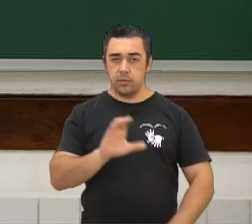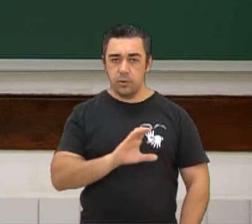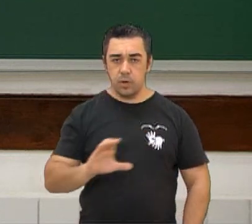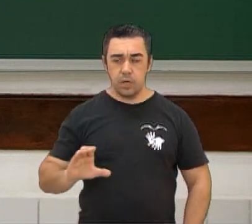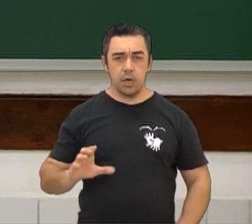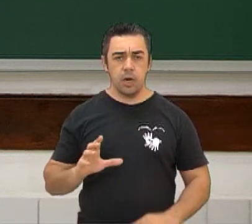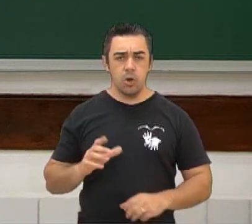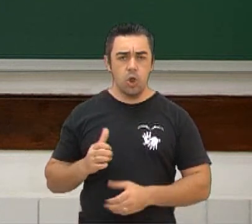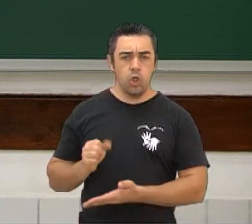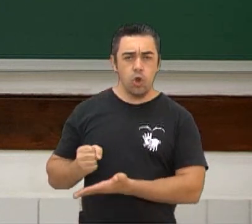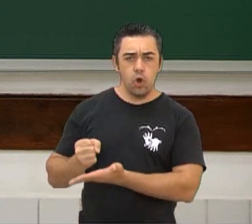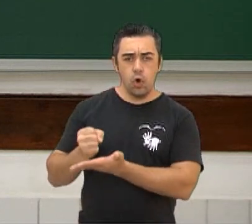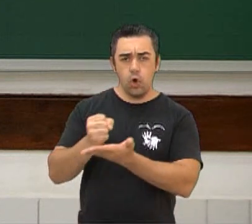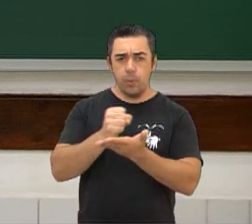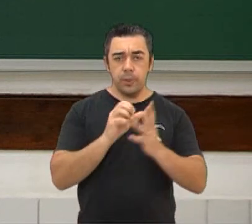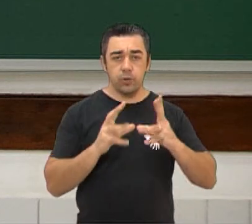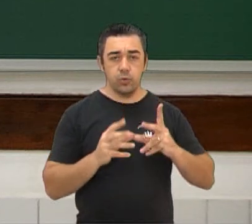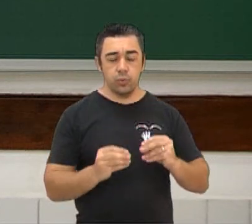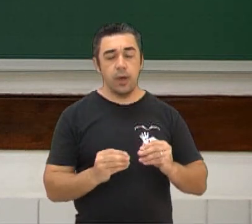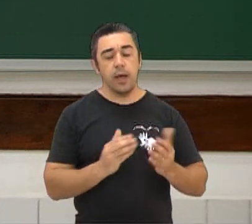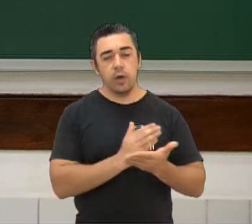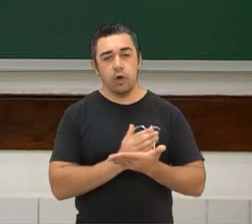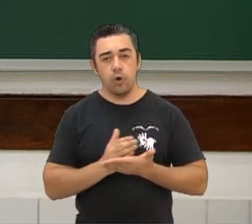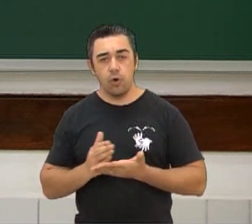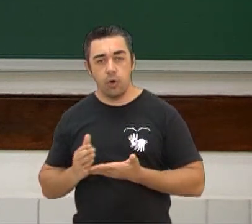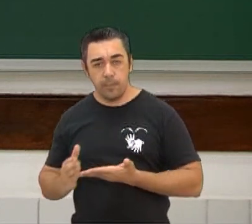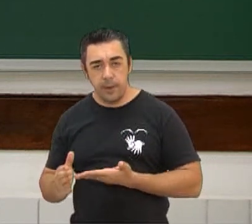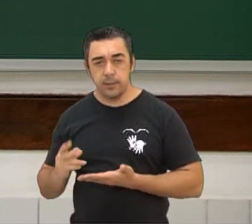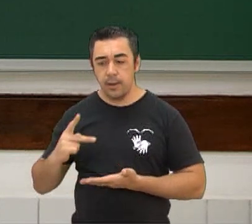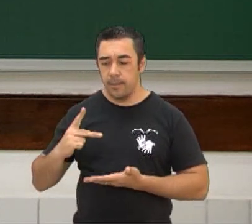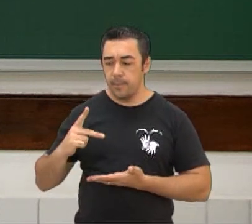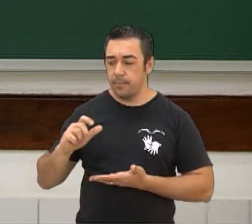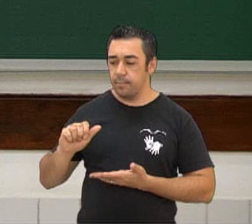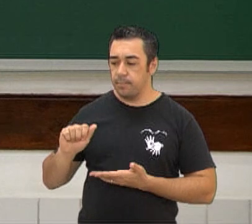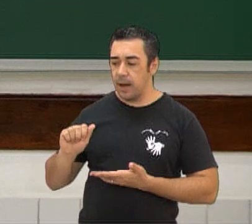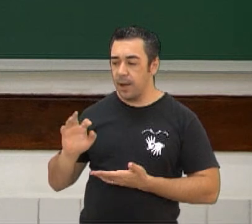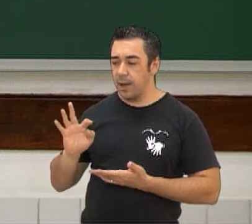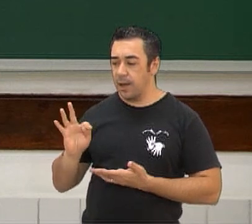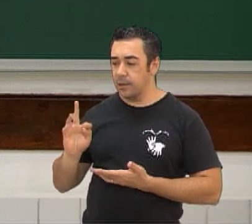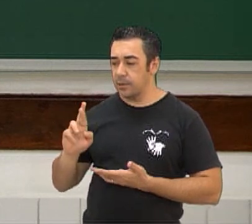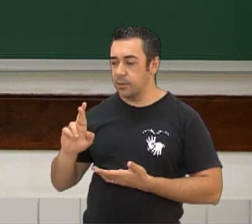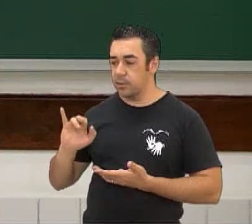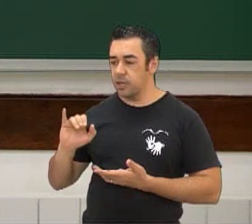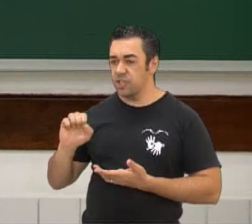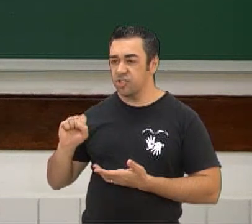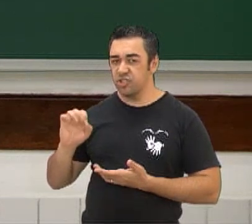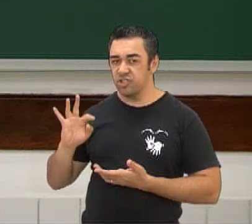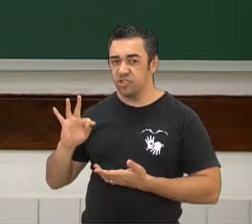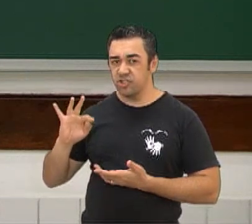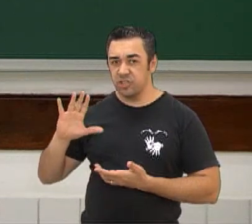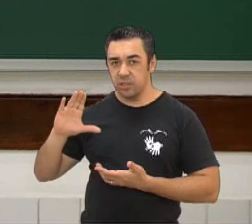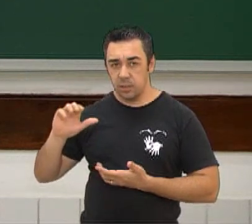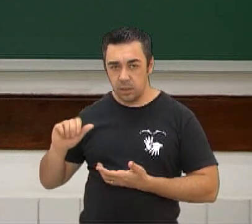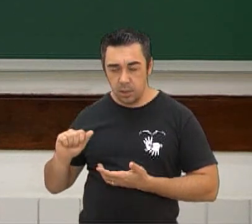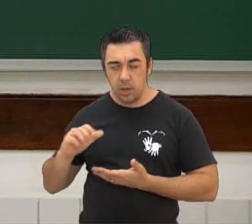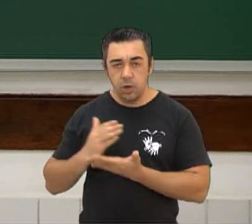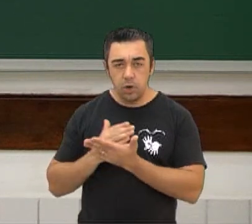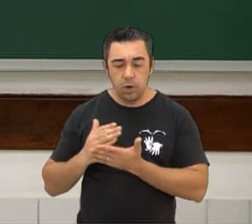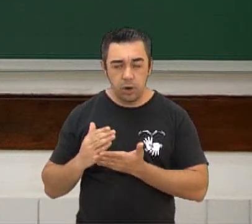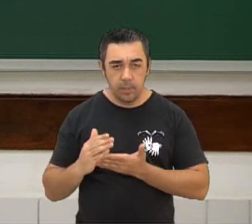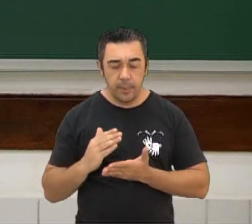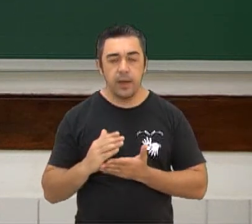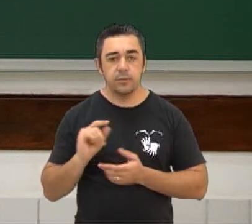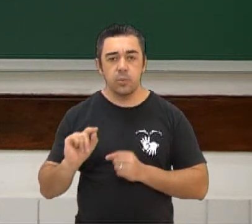A patrística dá conta, então, de começar a formalizar todo o conteúdo